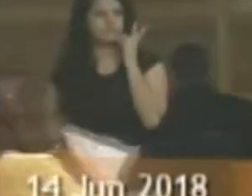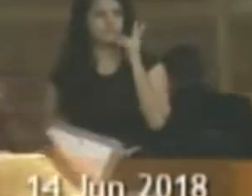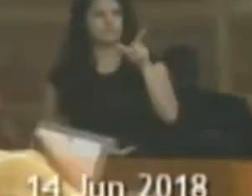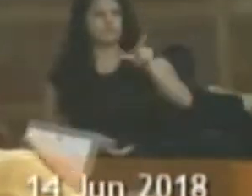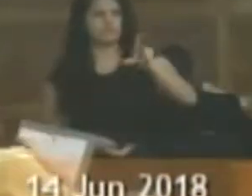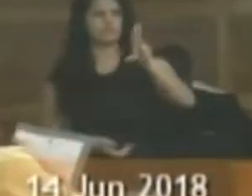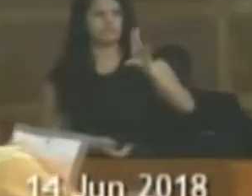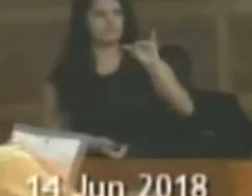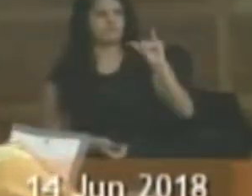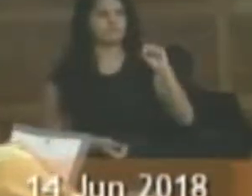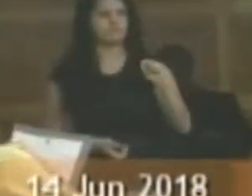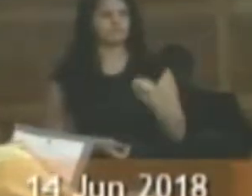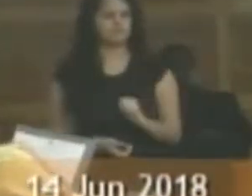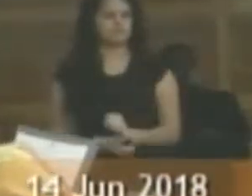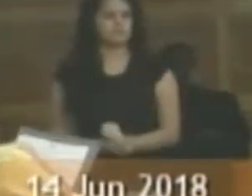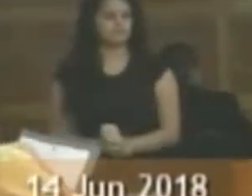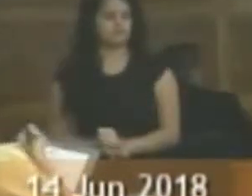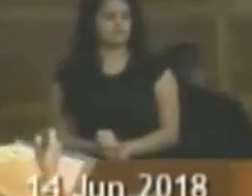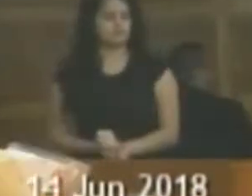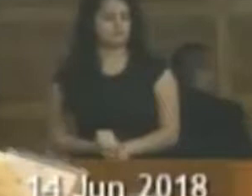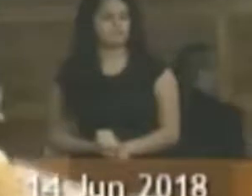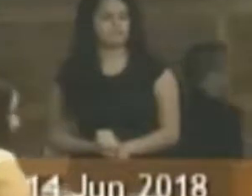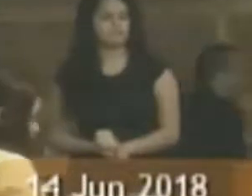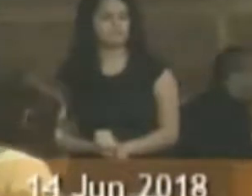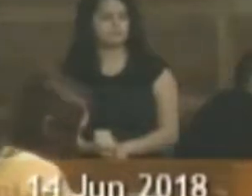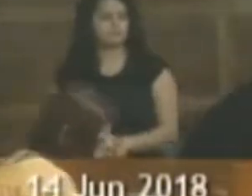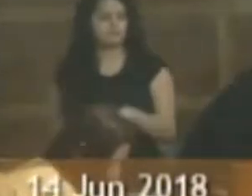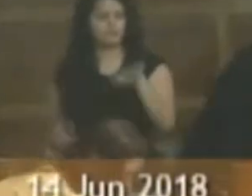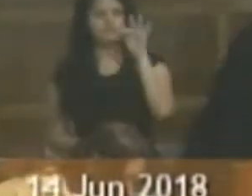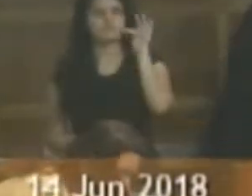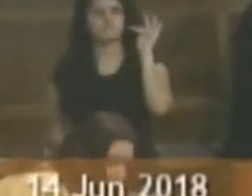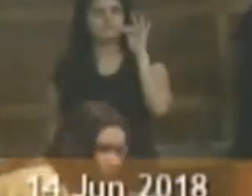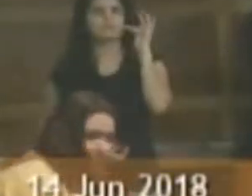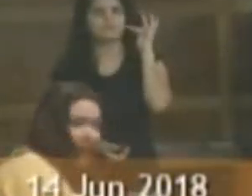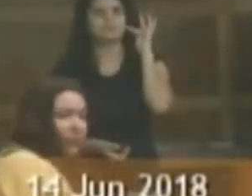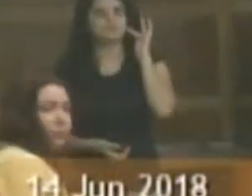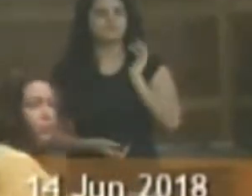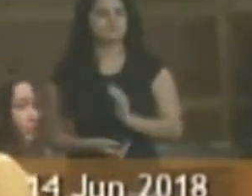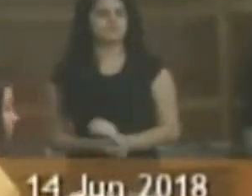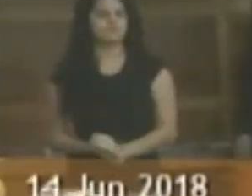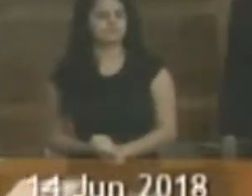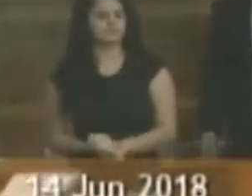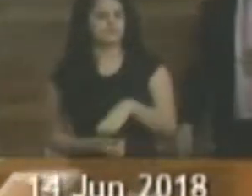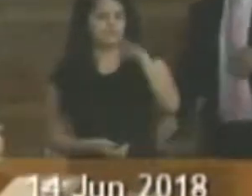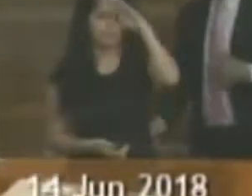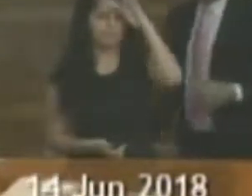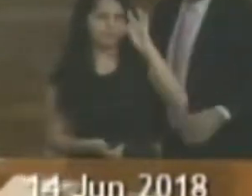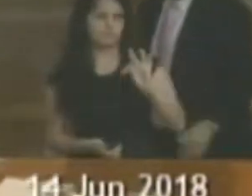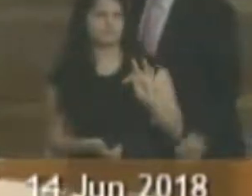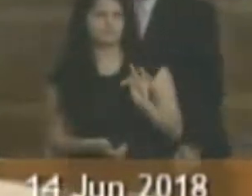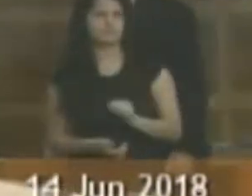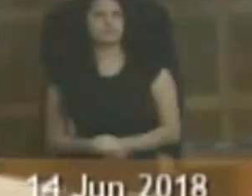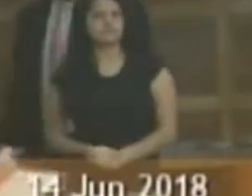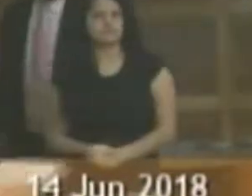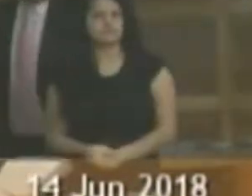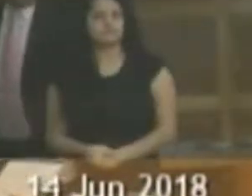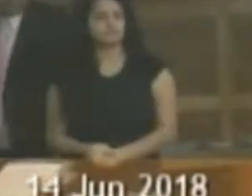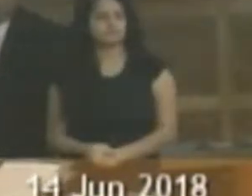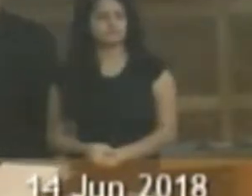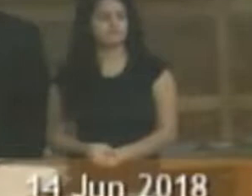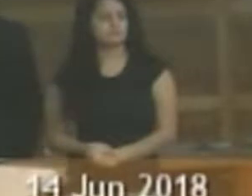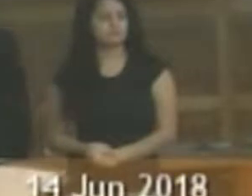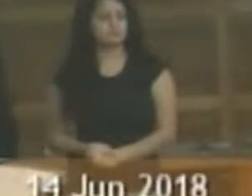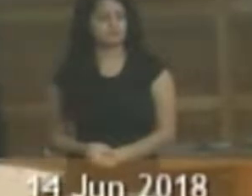Cláudio Pereira das Dores, o Claudinho, Flávio Araújo dos Santos, o Flavinho Araújo, Timóteo Cavalcante de Albuquerque de Sá, o